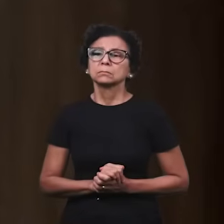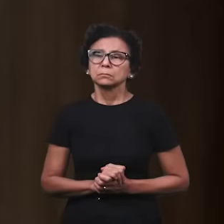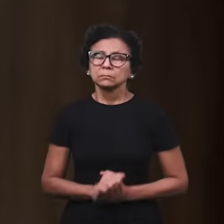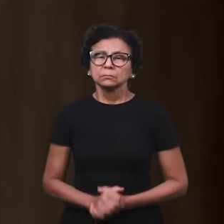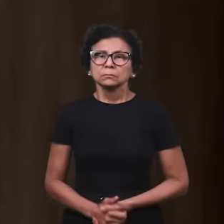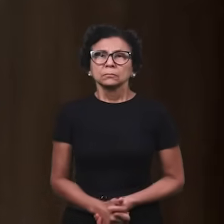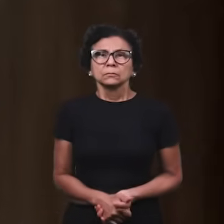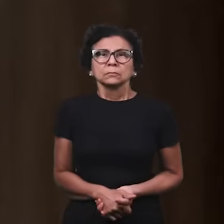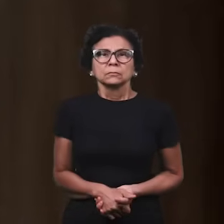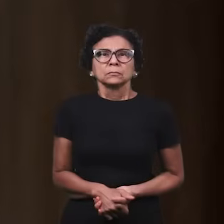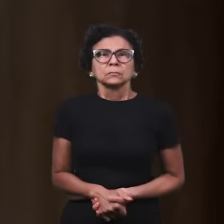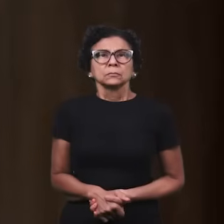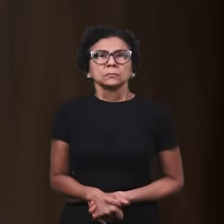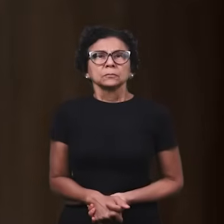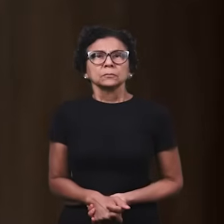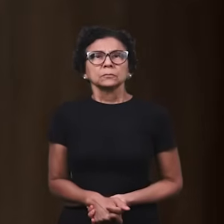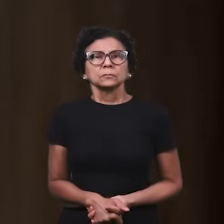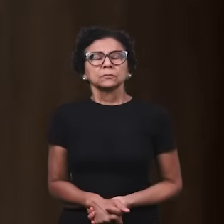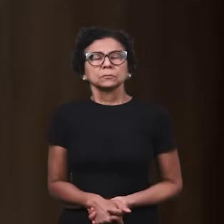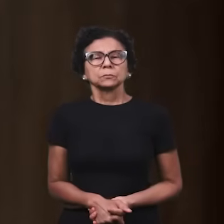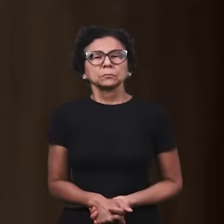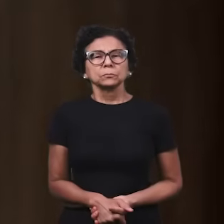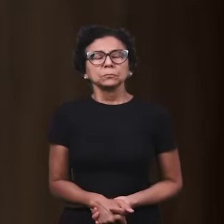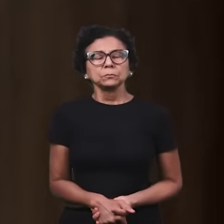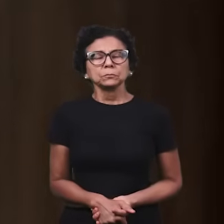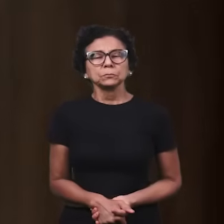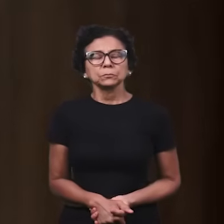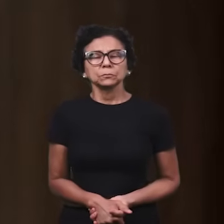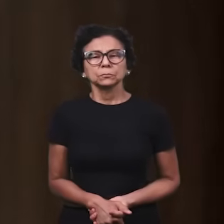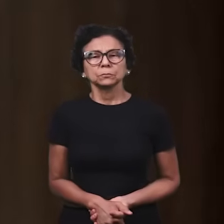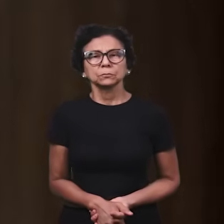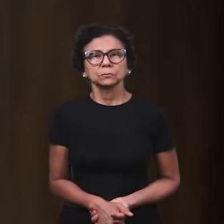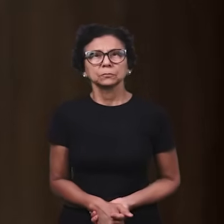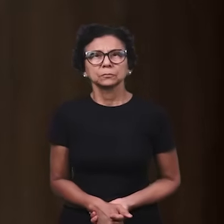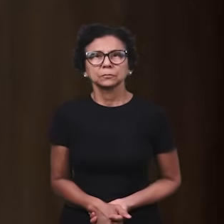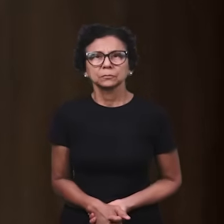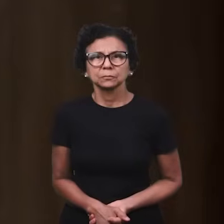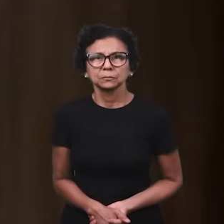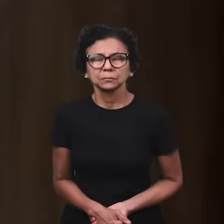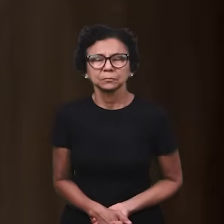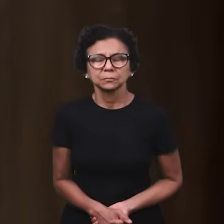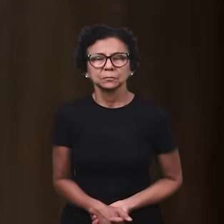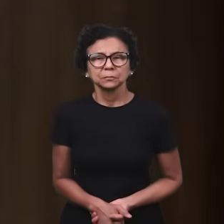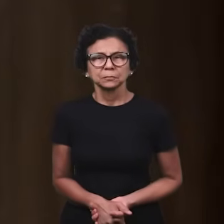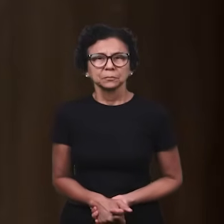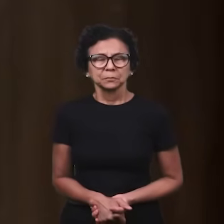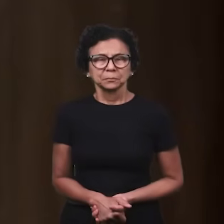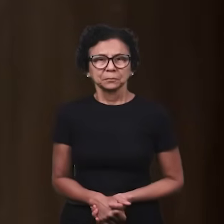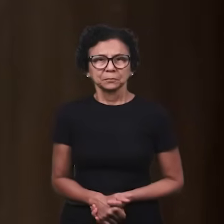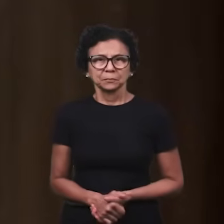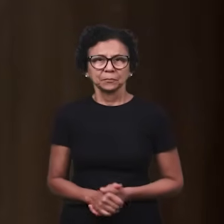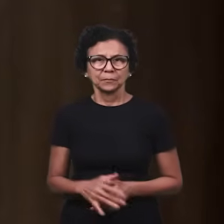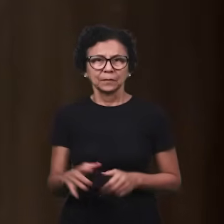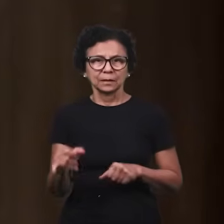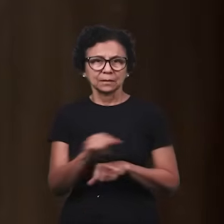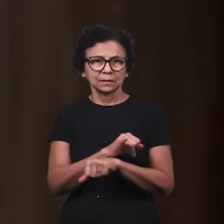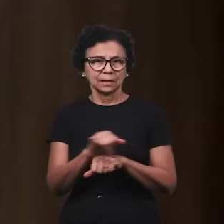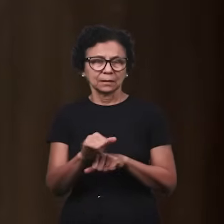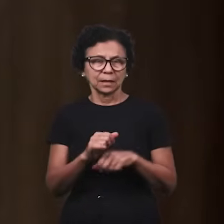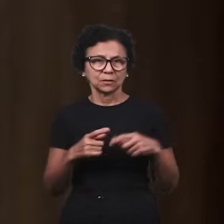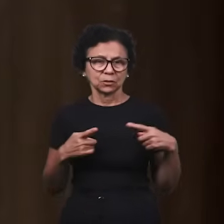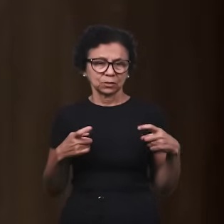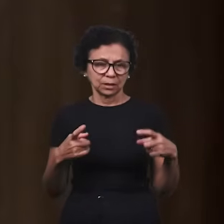vezes. Agora, Guilherme, você veja, né? Qual é a estratégia de guerra era diferente. Porque